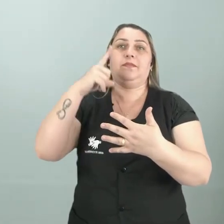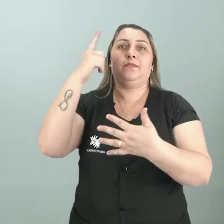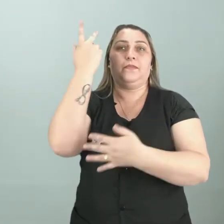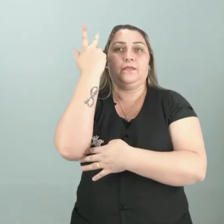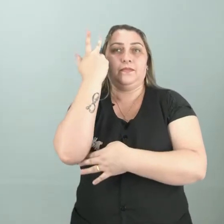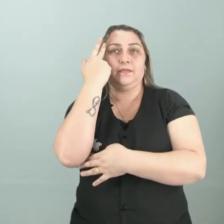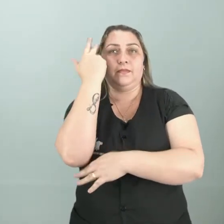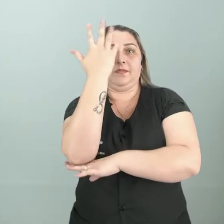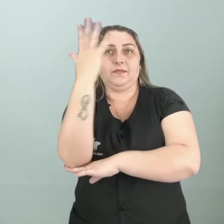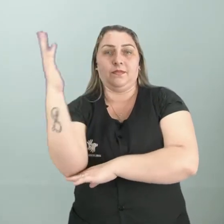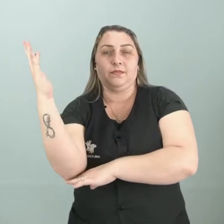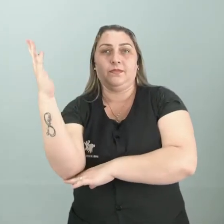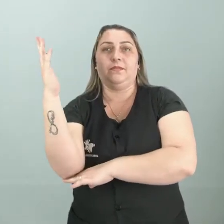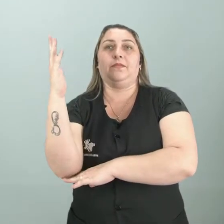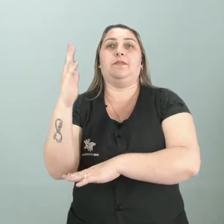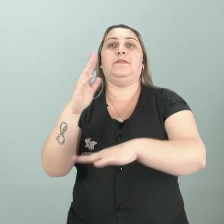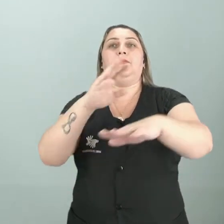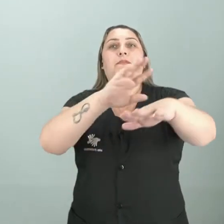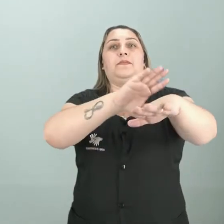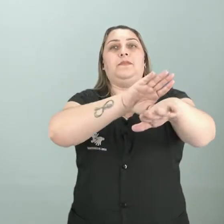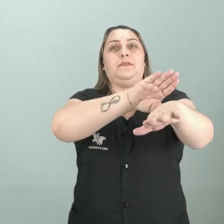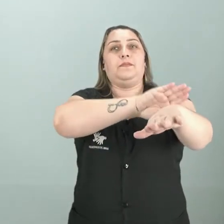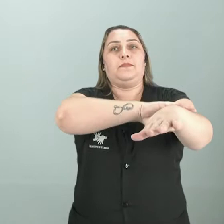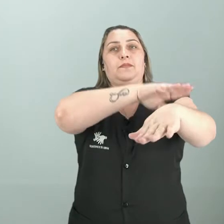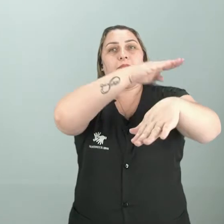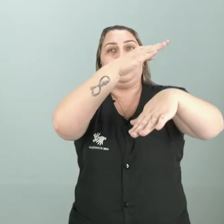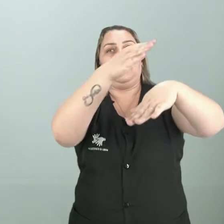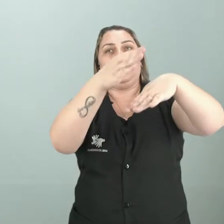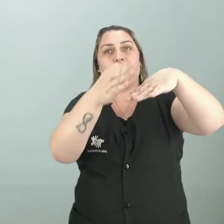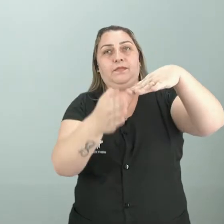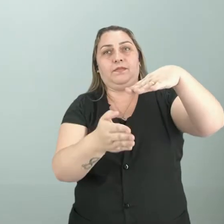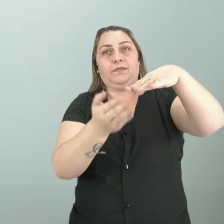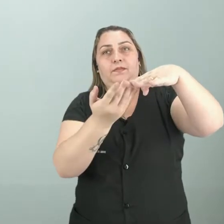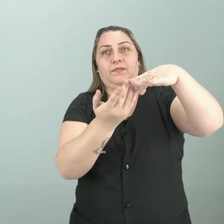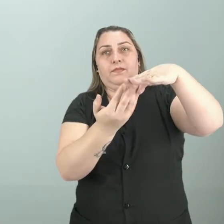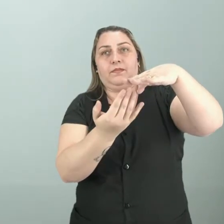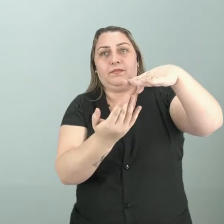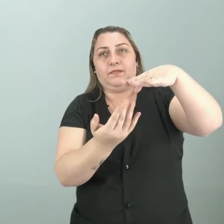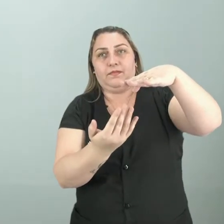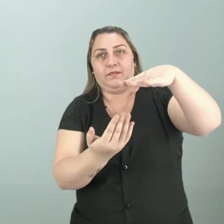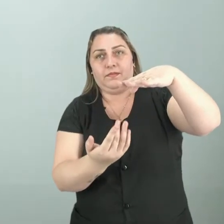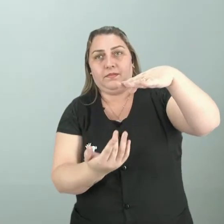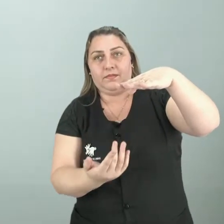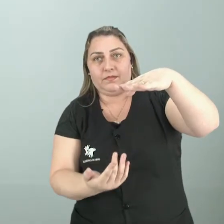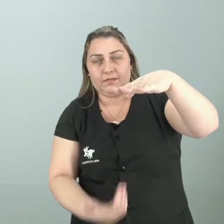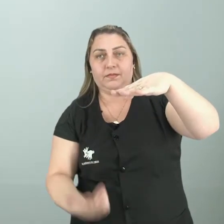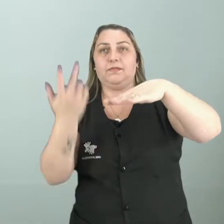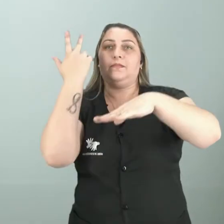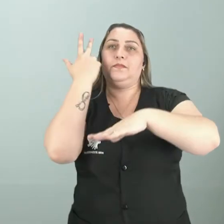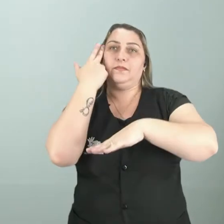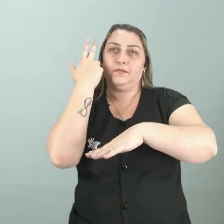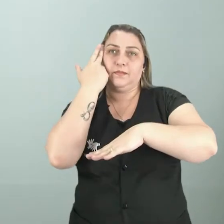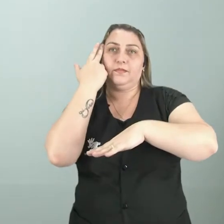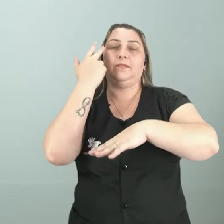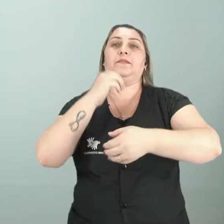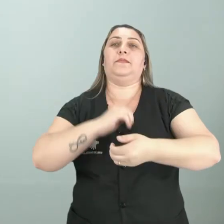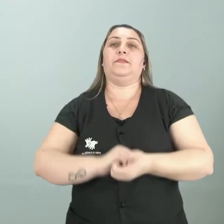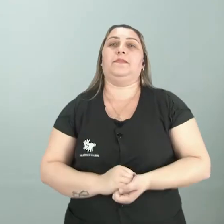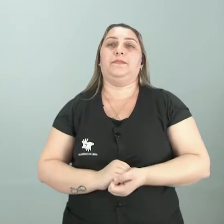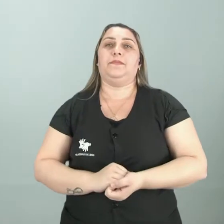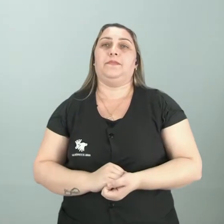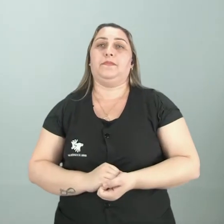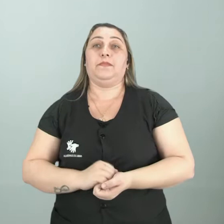paisagem é a cachoeira. Muito bem. A cachoeira é um elemento natural.